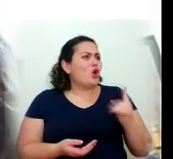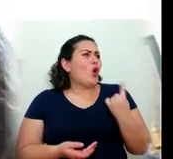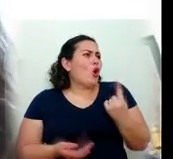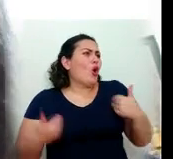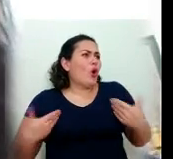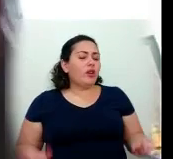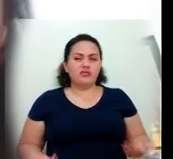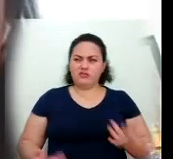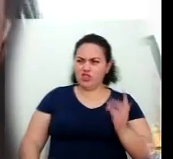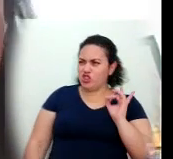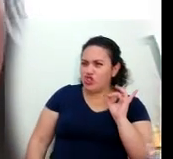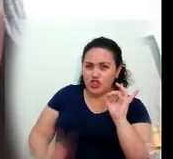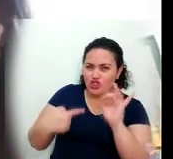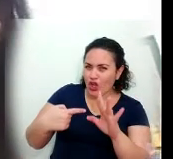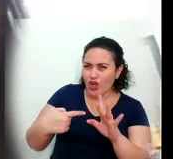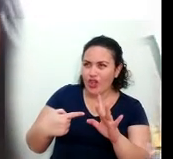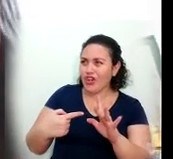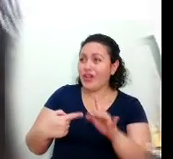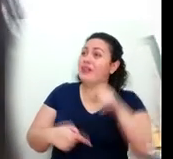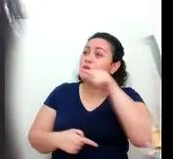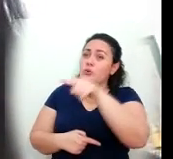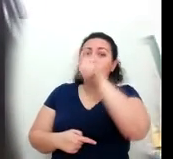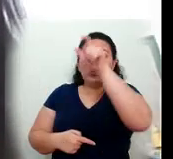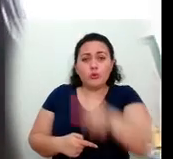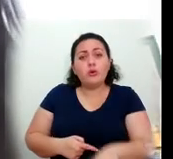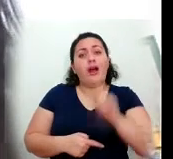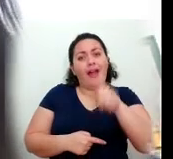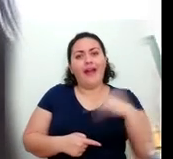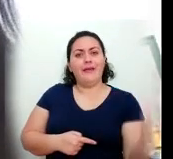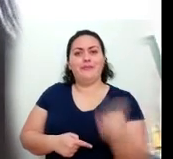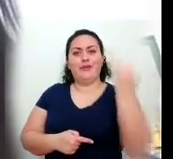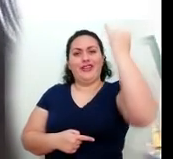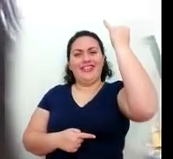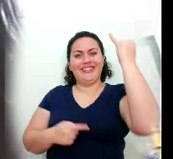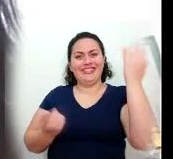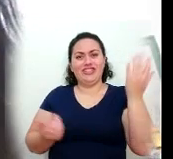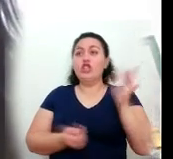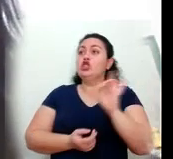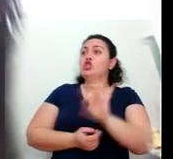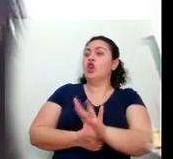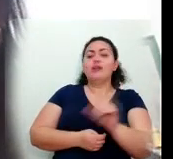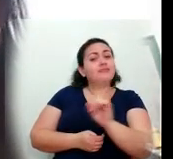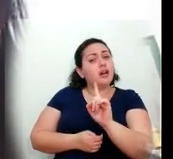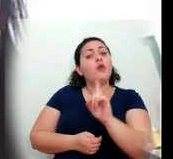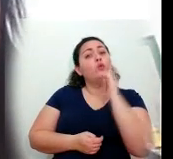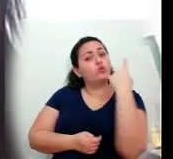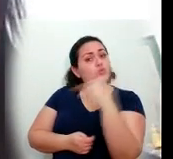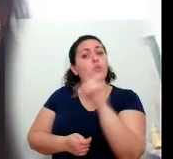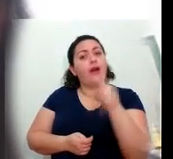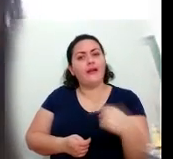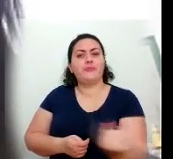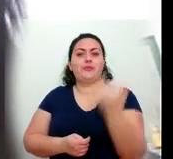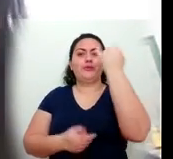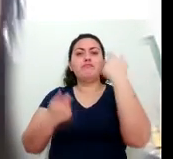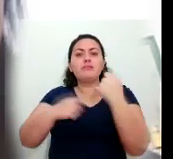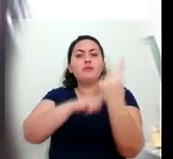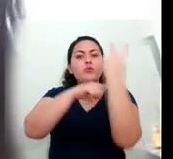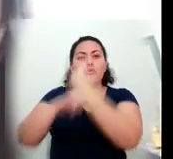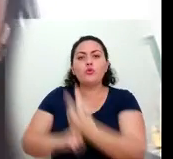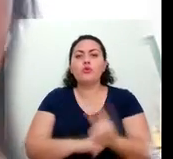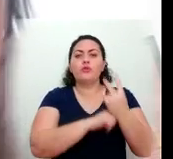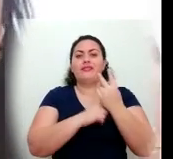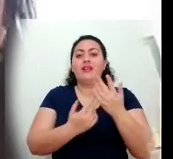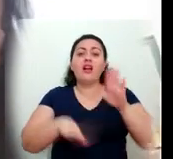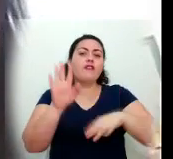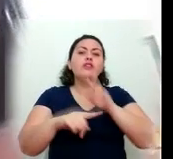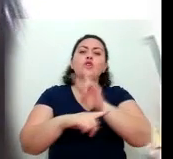ti? Né? Ninguém vai ser mais importante do que nós mesmos, né? Então, assim, a gente cuida, né? Tem filho,